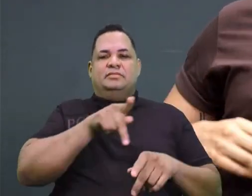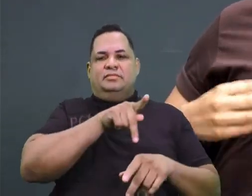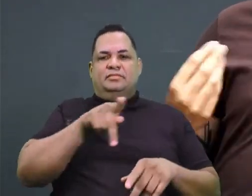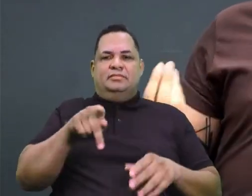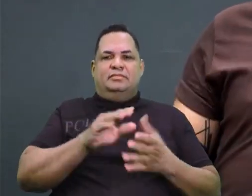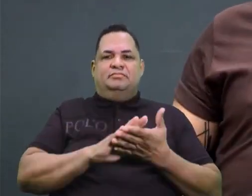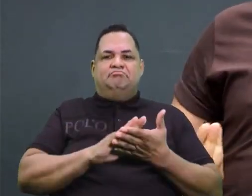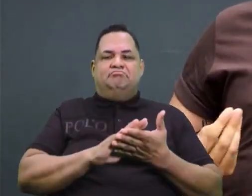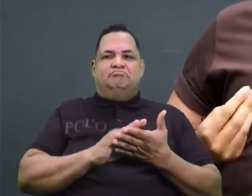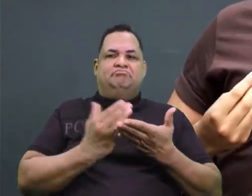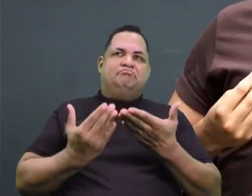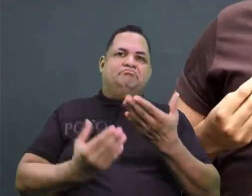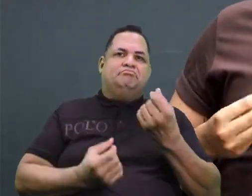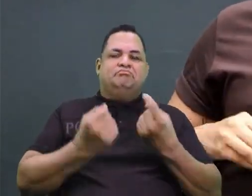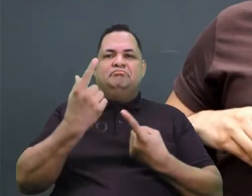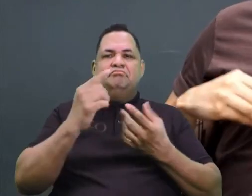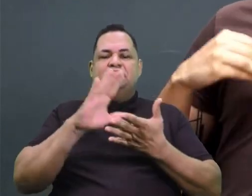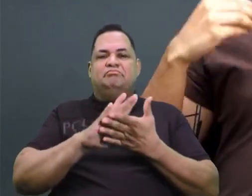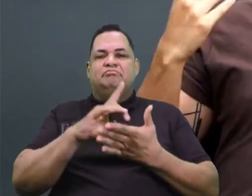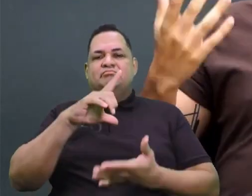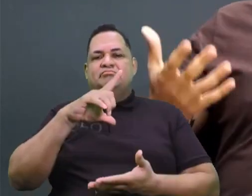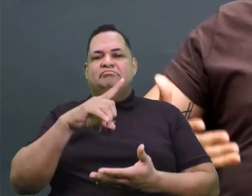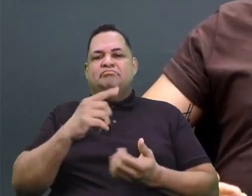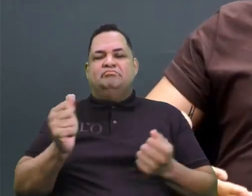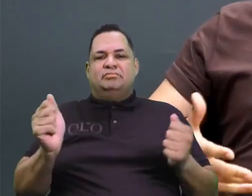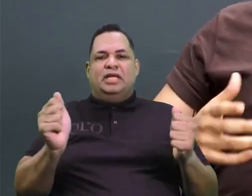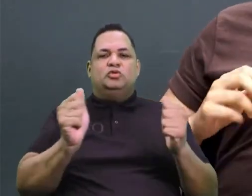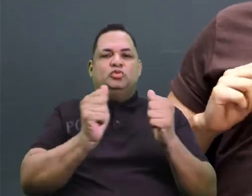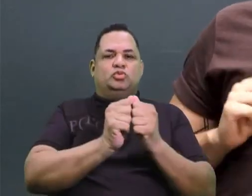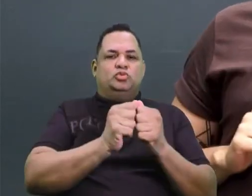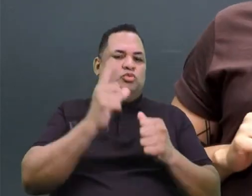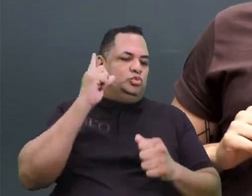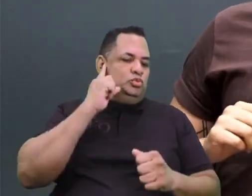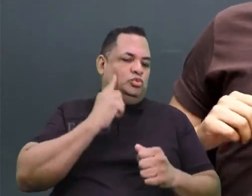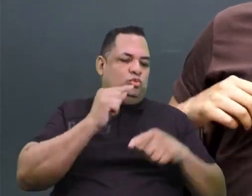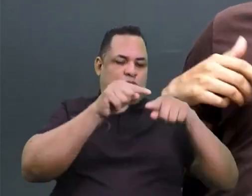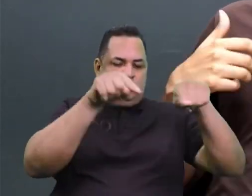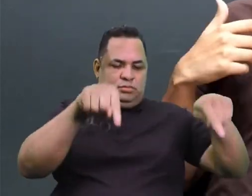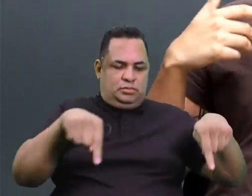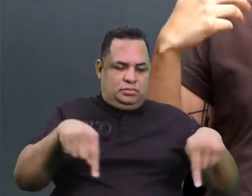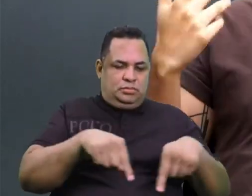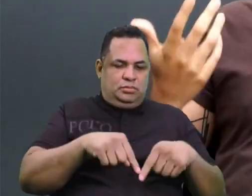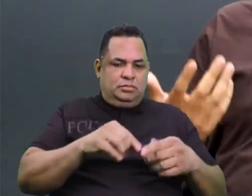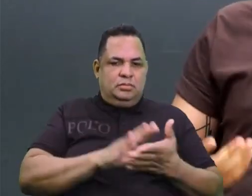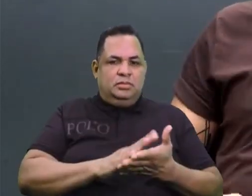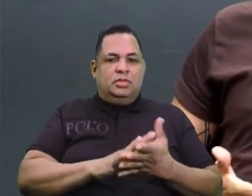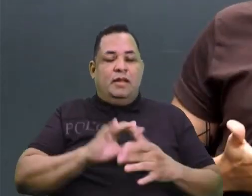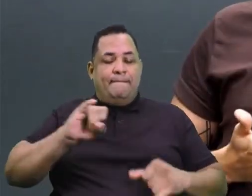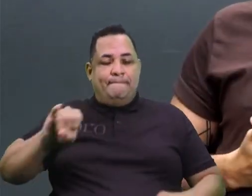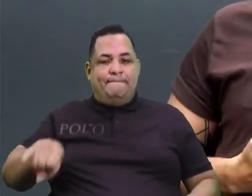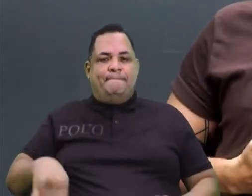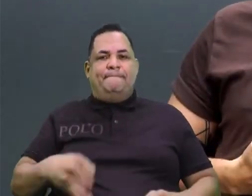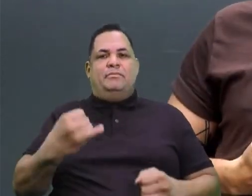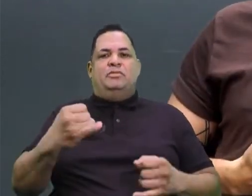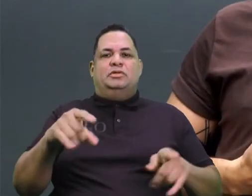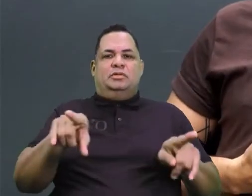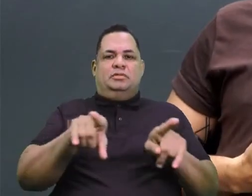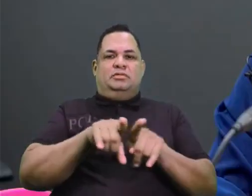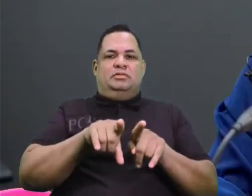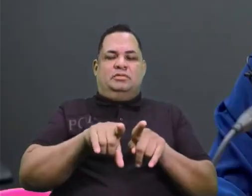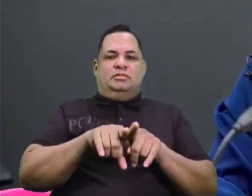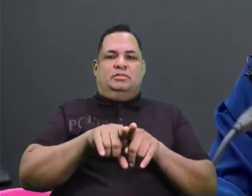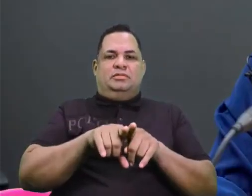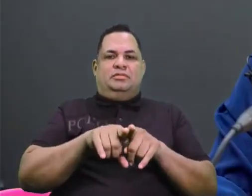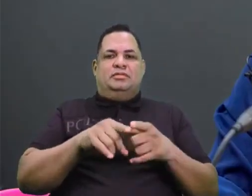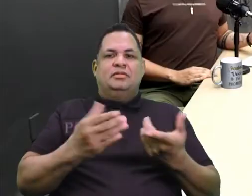professora. Em alguns momentos, ela tinha que estar com os surdos dentro da sala de aula, então ela aproveitava e ela foi professora. Na